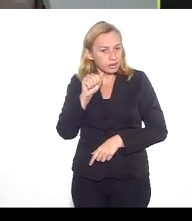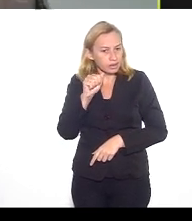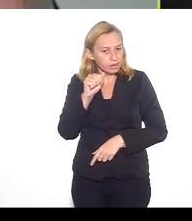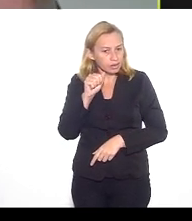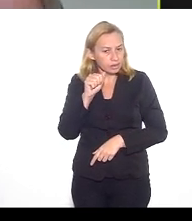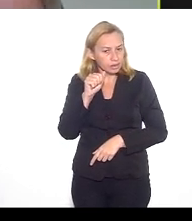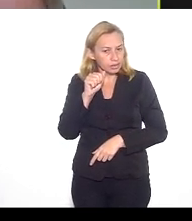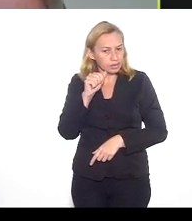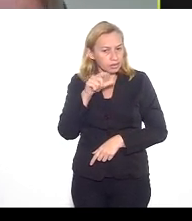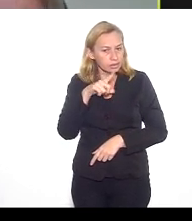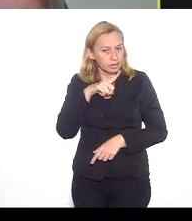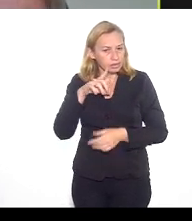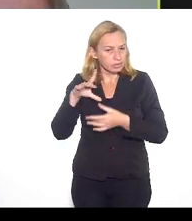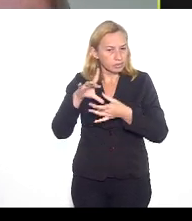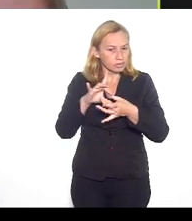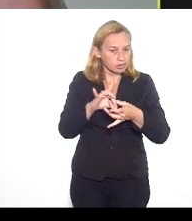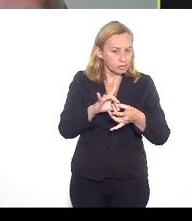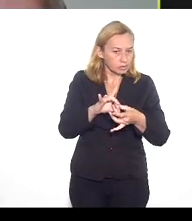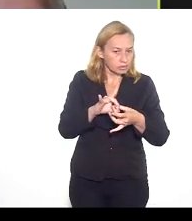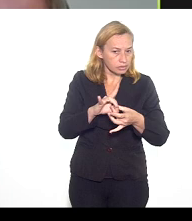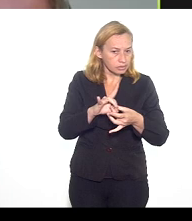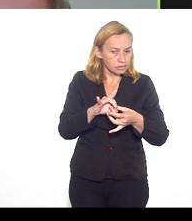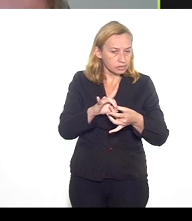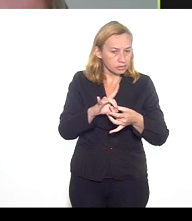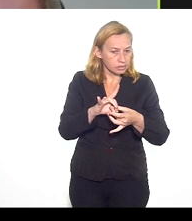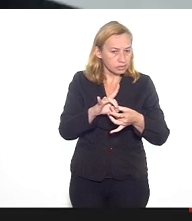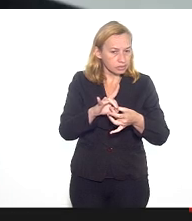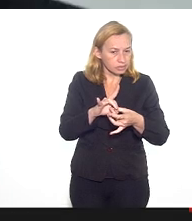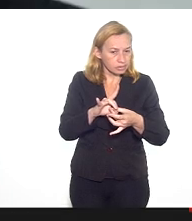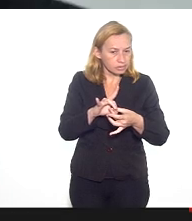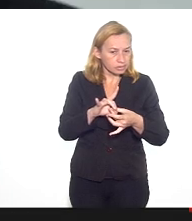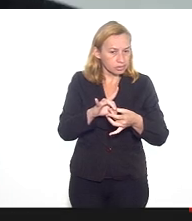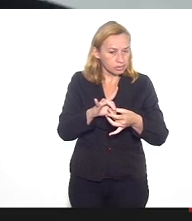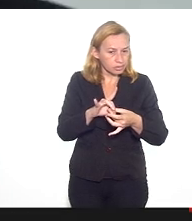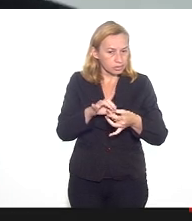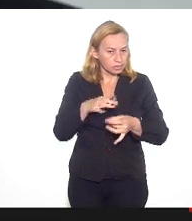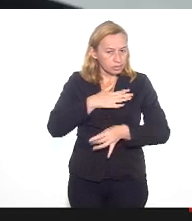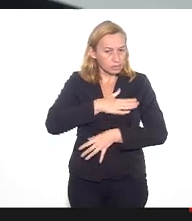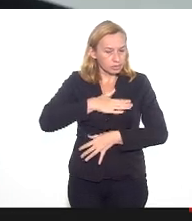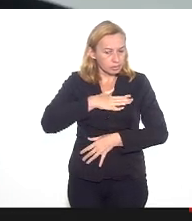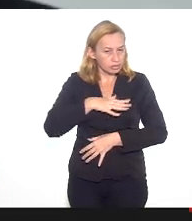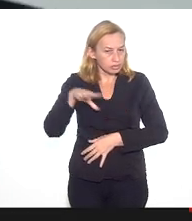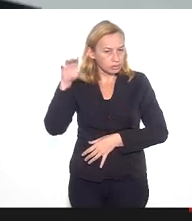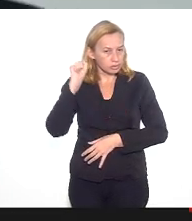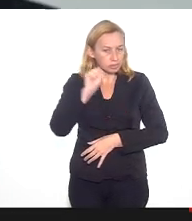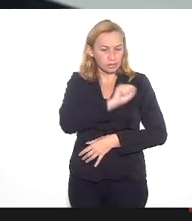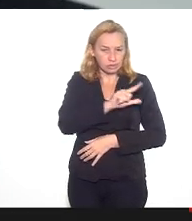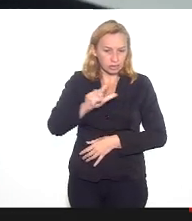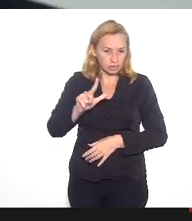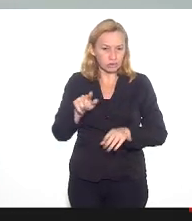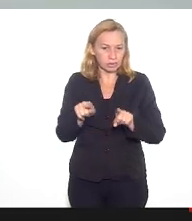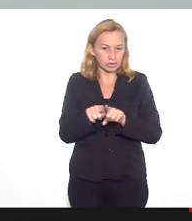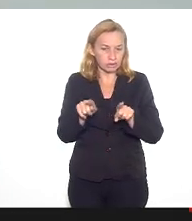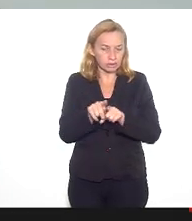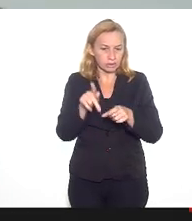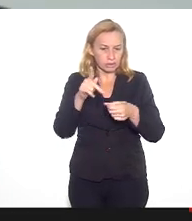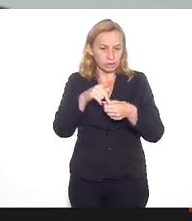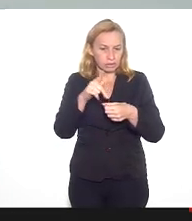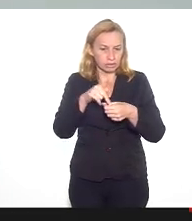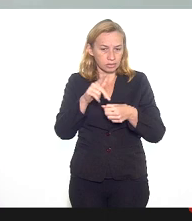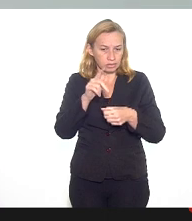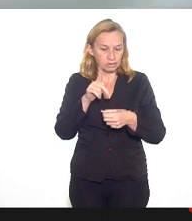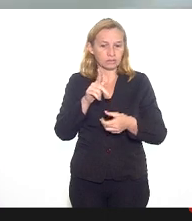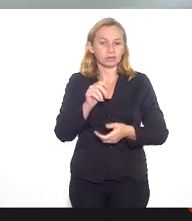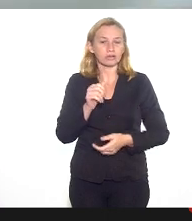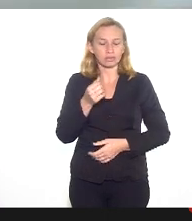ele tem alguma complementação, uma vez que o senhor falou que gostaria de ouvir tanto a Shell quanto a Petrogal Brasil se manifestar, tá certo?